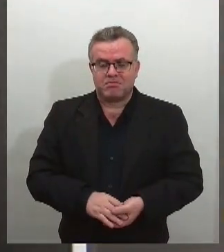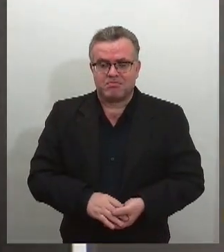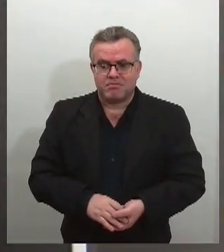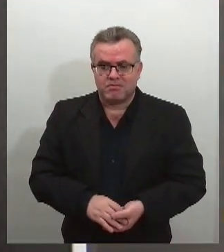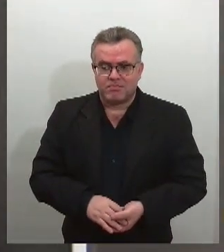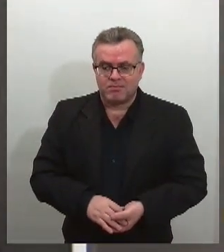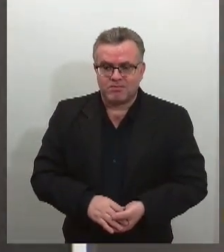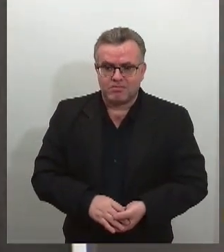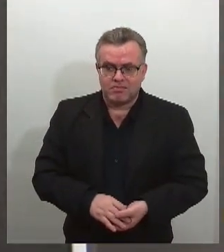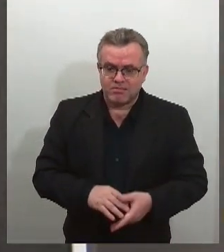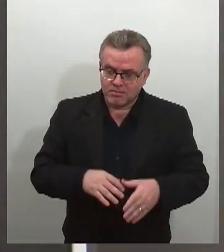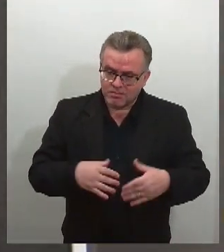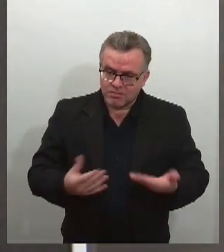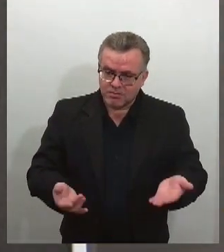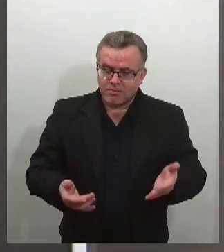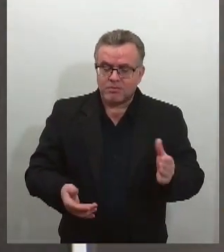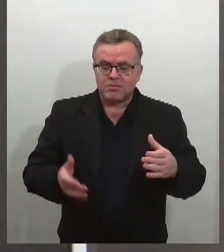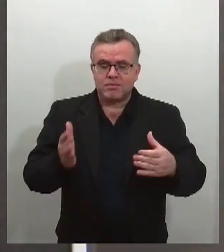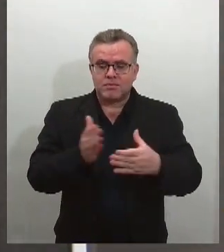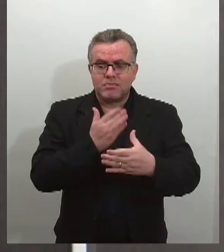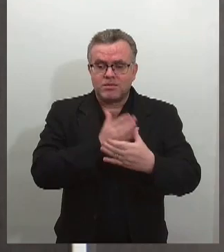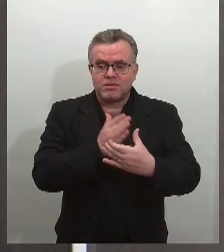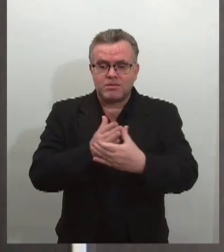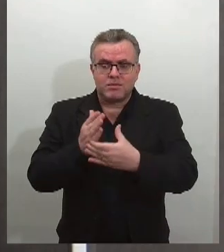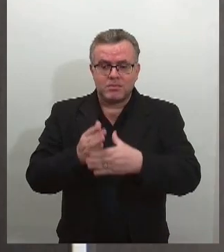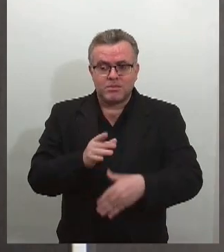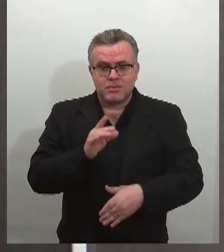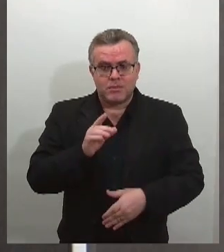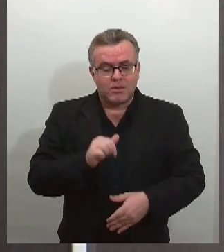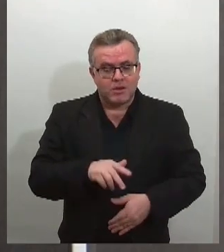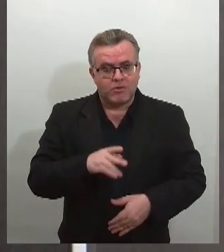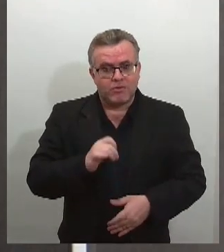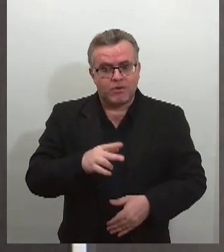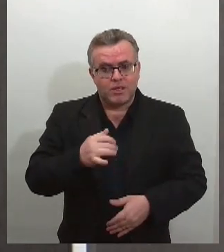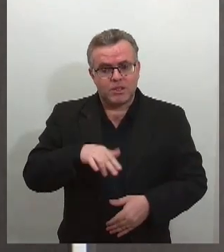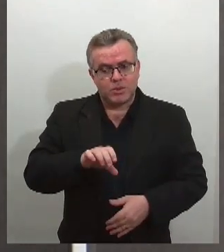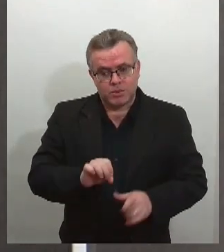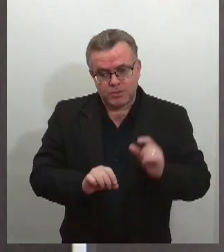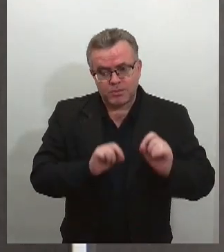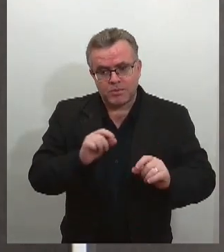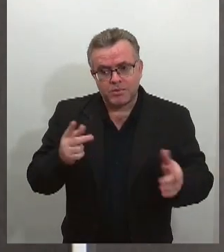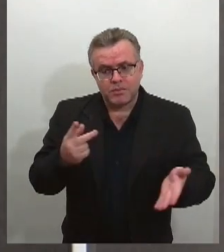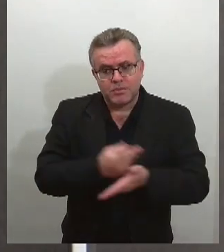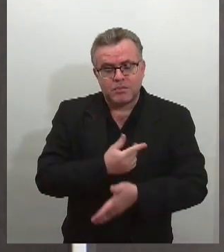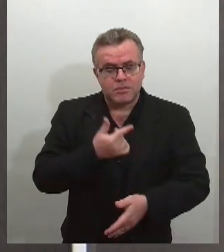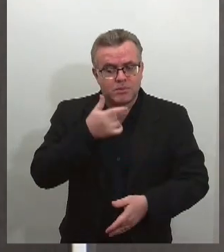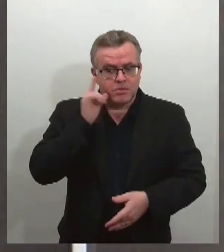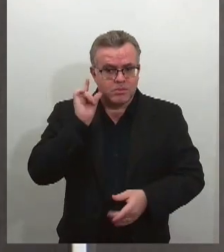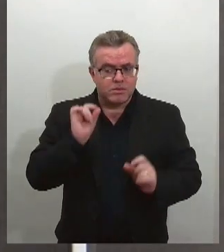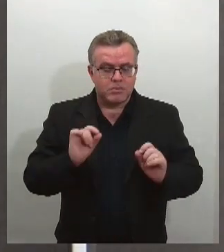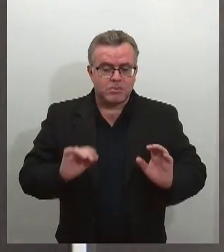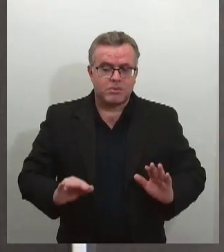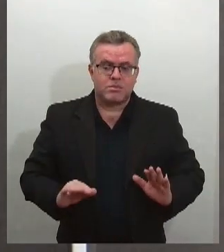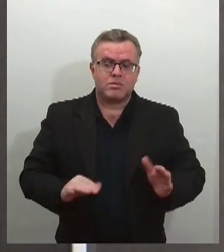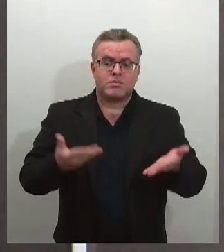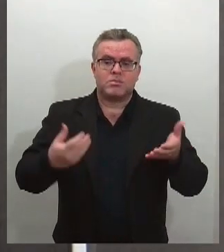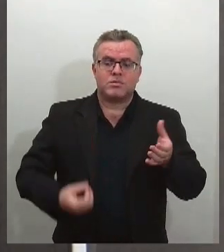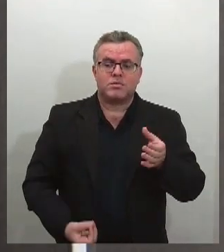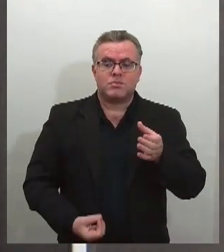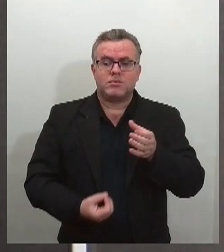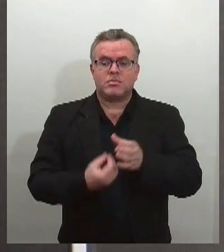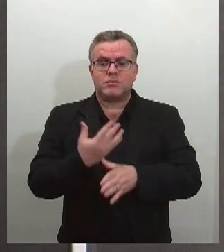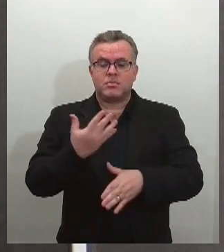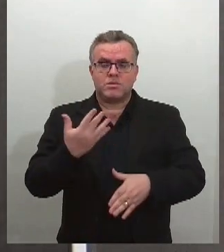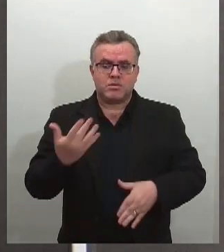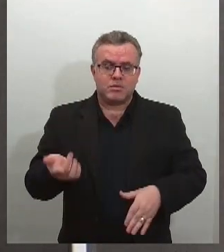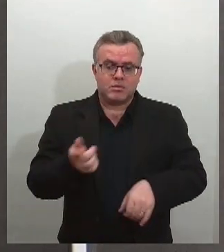A Biblioteca Pública Epifânio Doria recebeu na tarde de ontem um evento em comemoração à criação da carreira de gestor governamental,